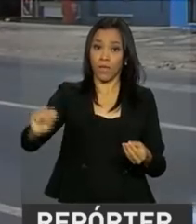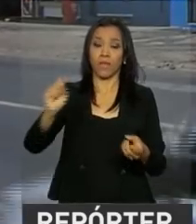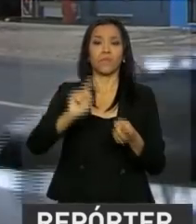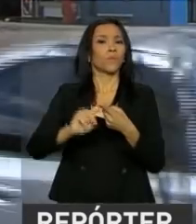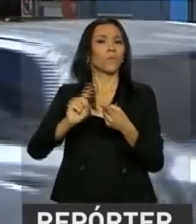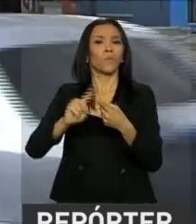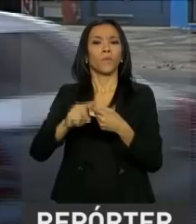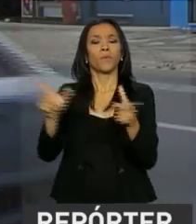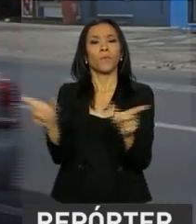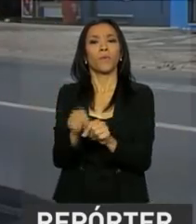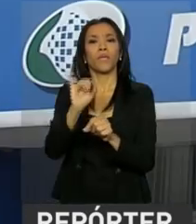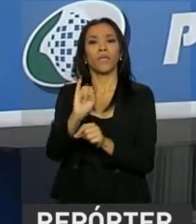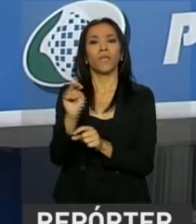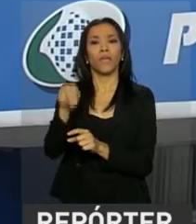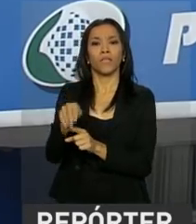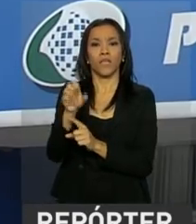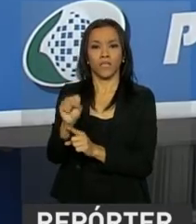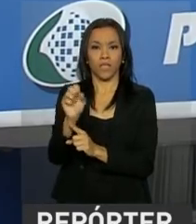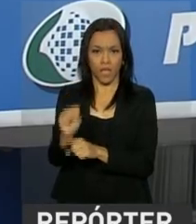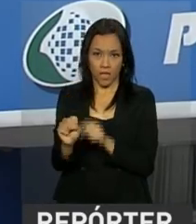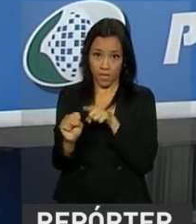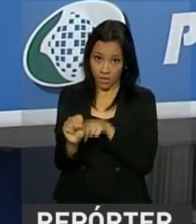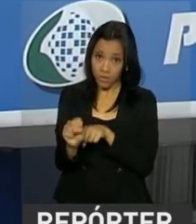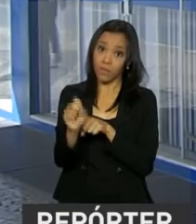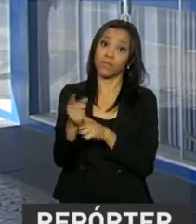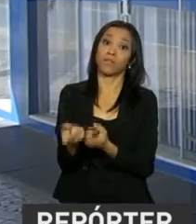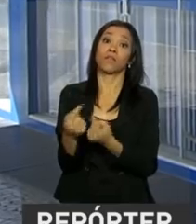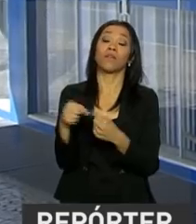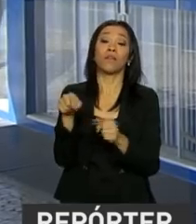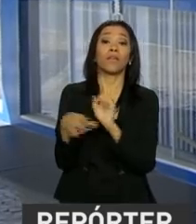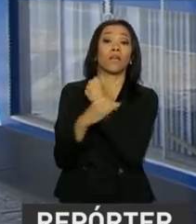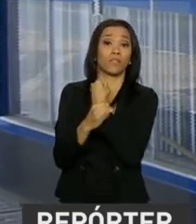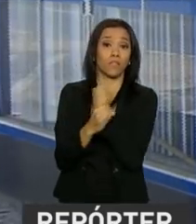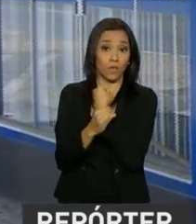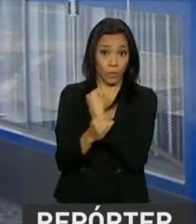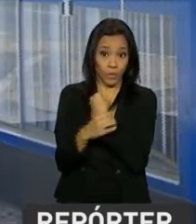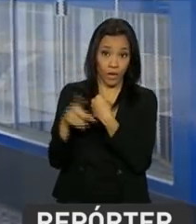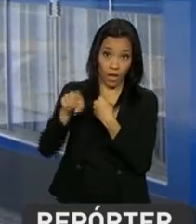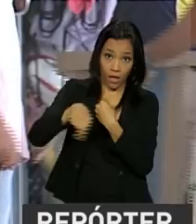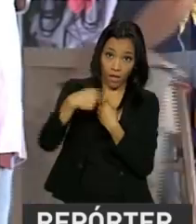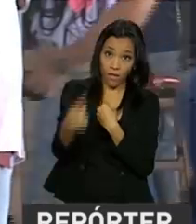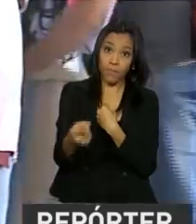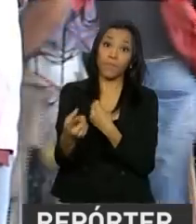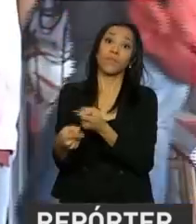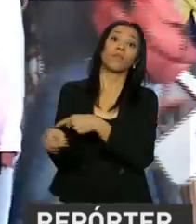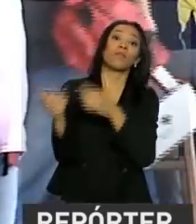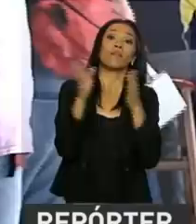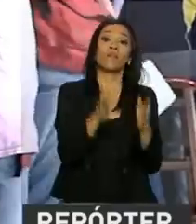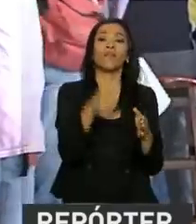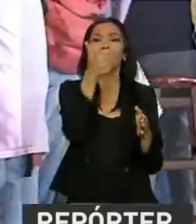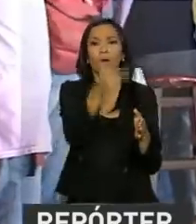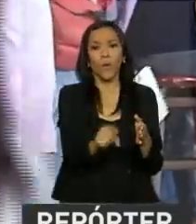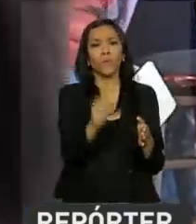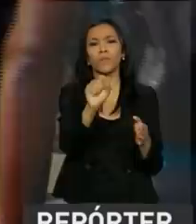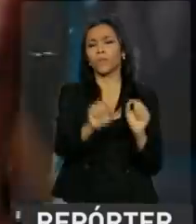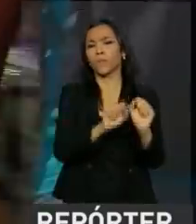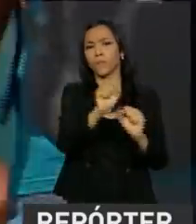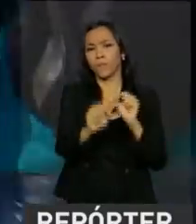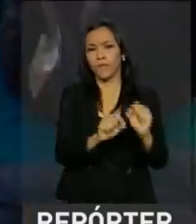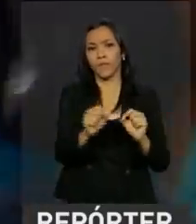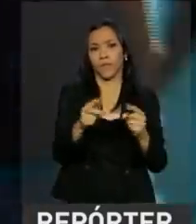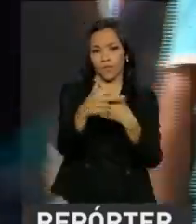da Previdência Social, para reduzir o saldo negativo e garantir os benefícios a longo prazo, e a que moderniza as